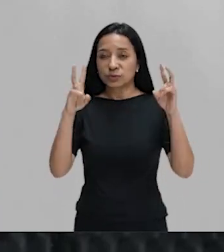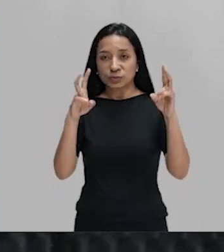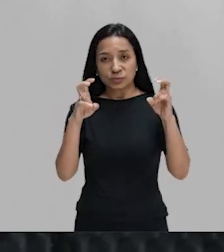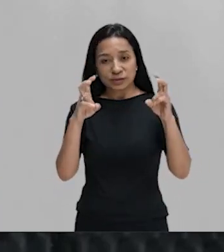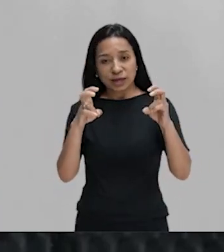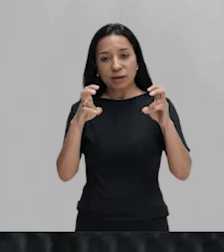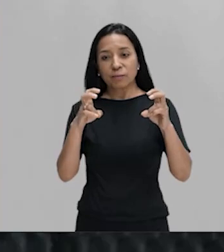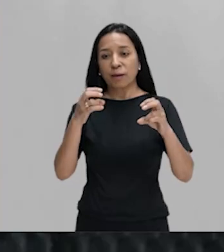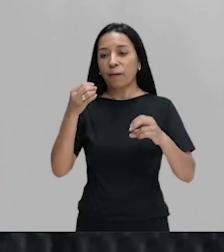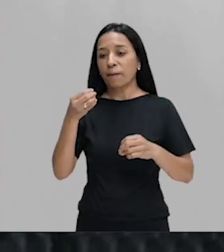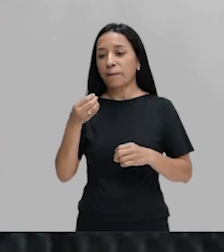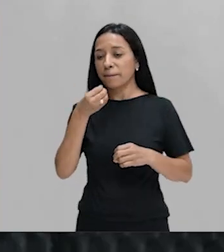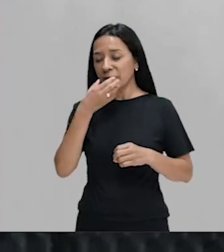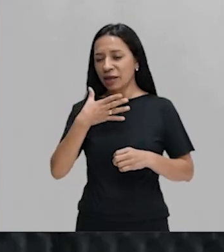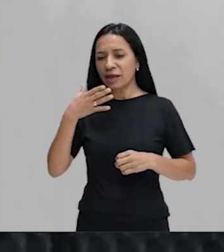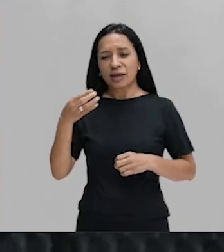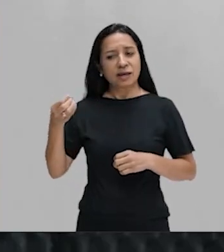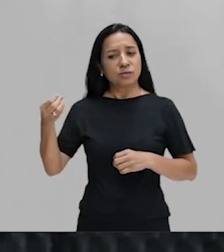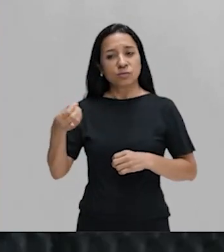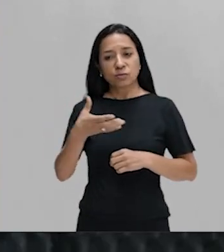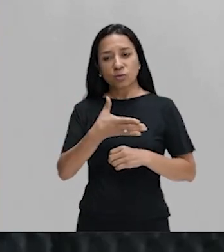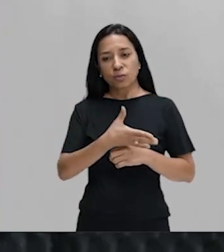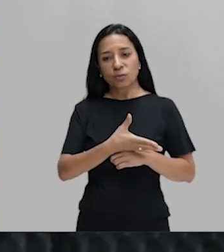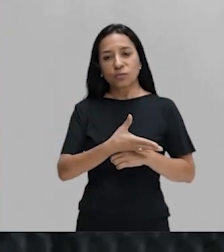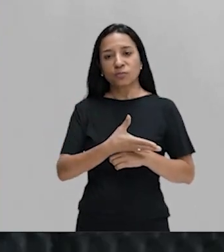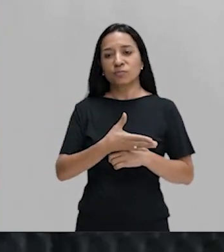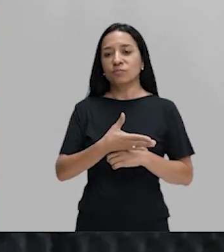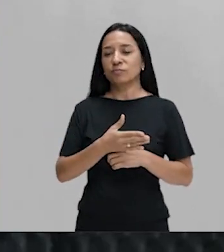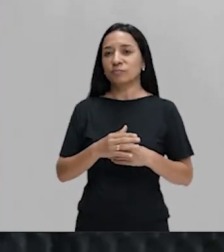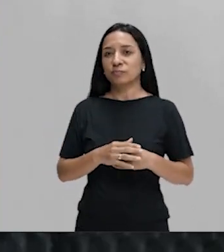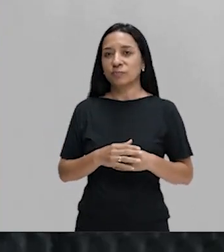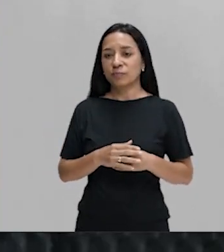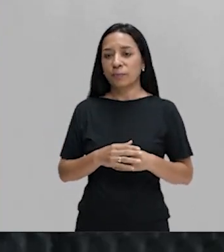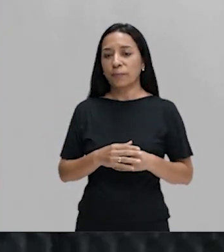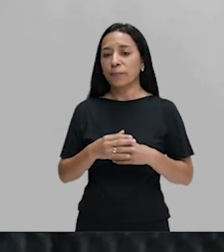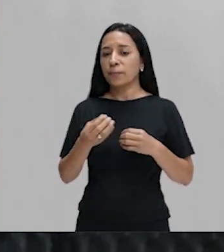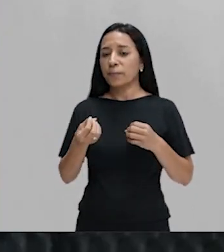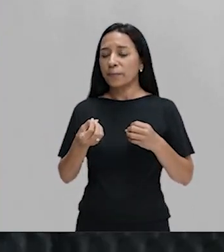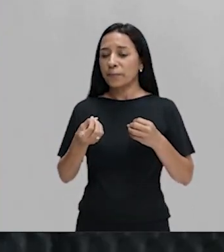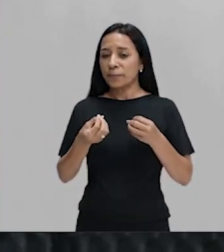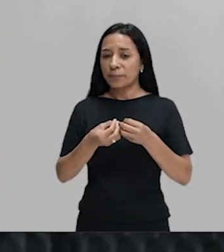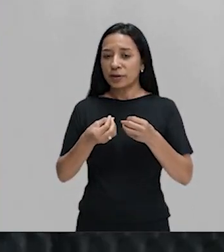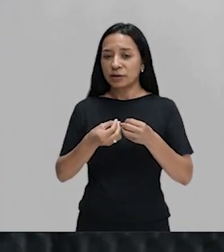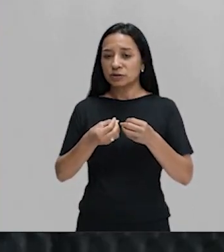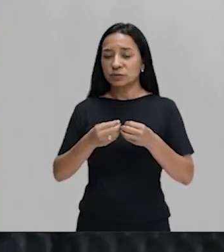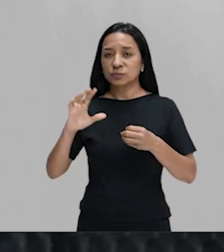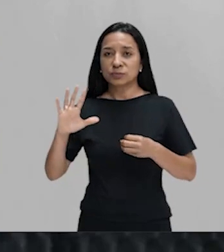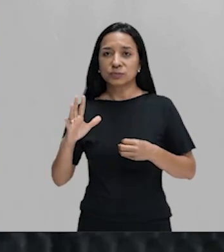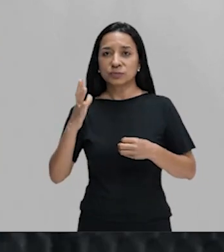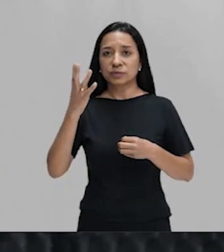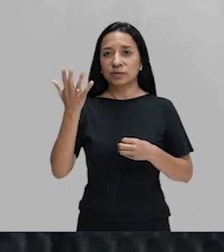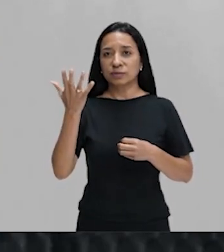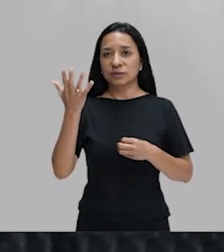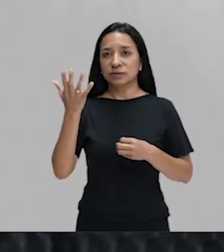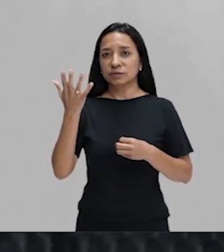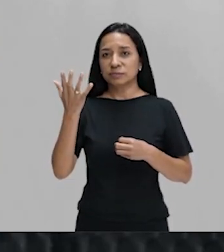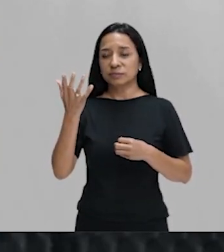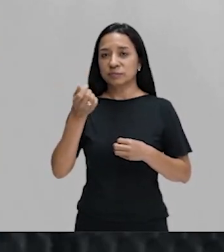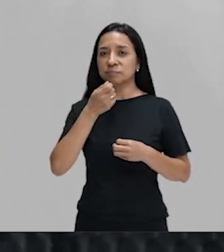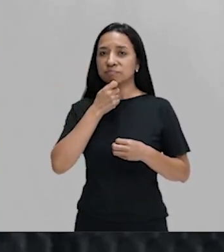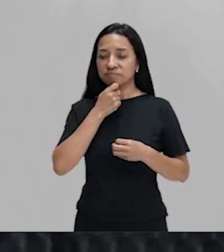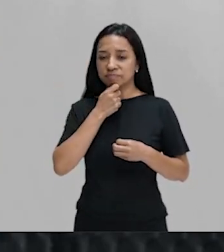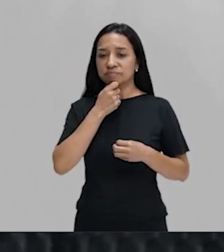bem atual, um tema bem próximo dos acontecimentos que